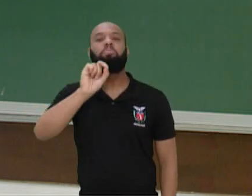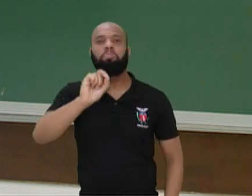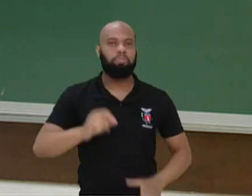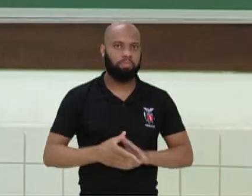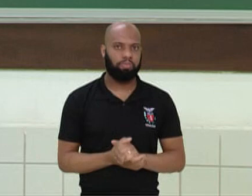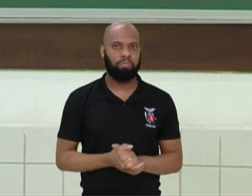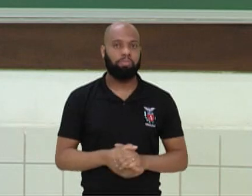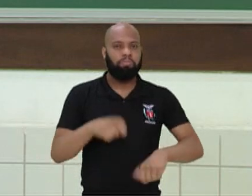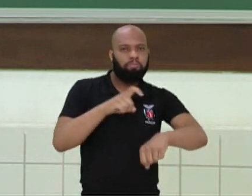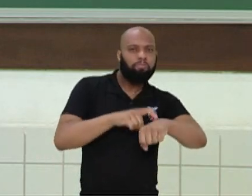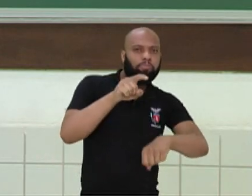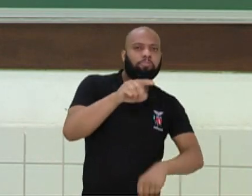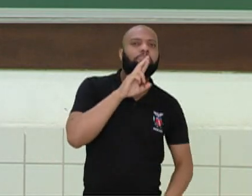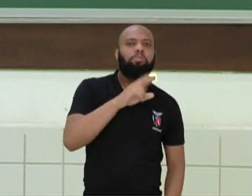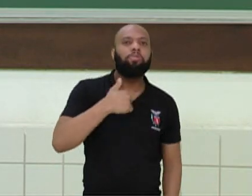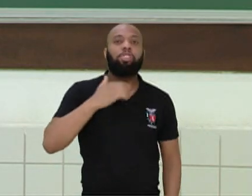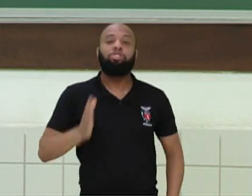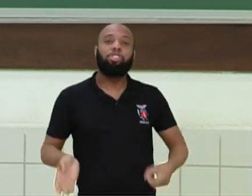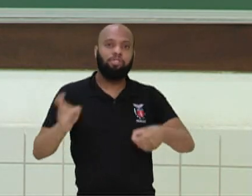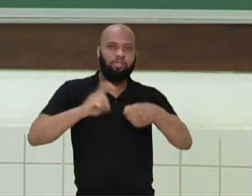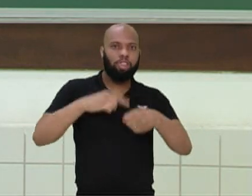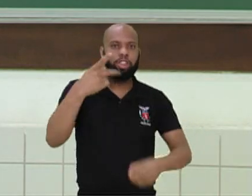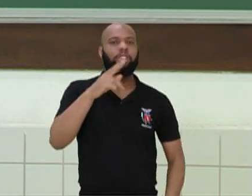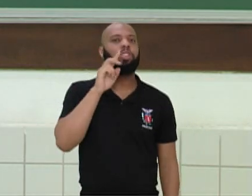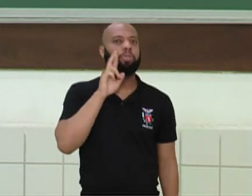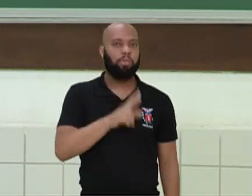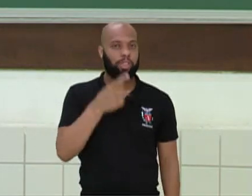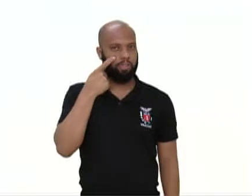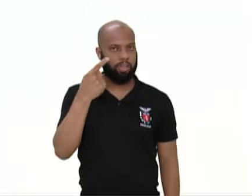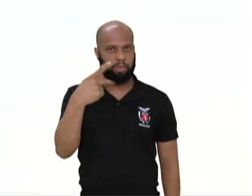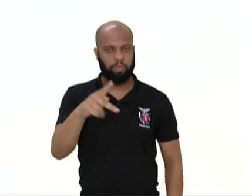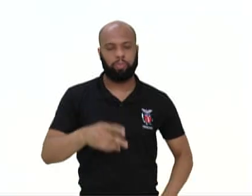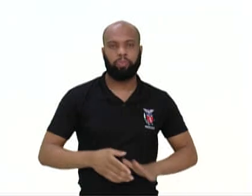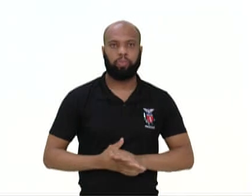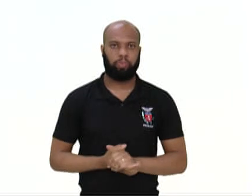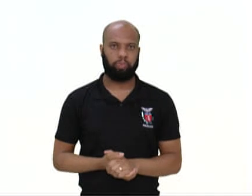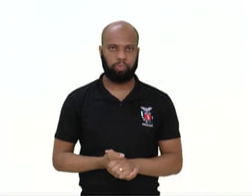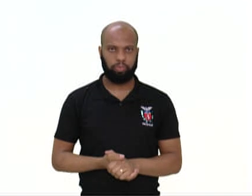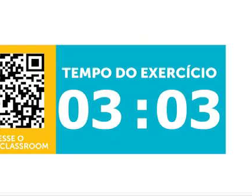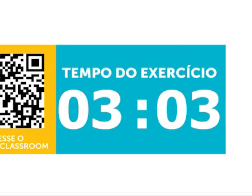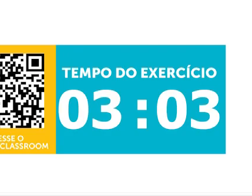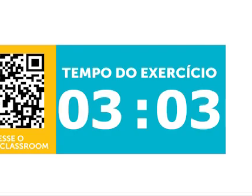madurez. Vamos lá então, aguardo vocês para a resposta correta.